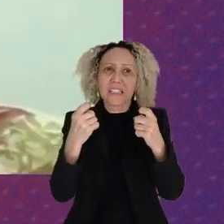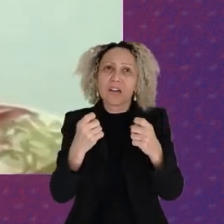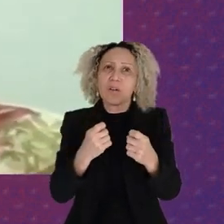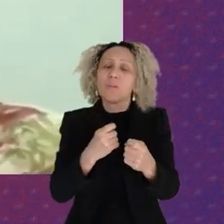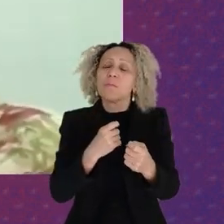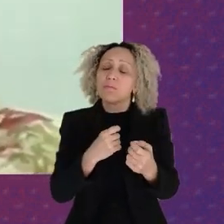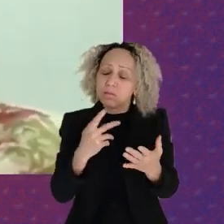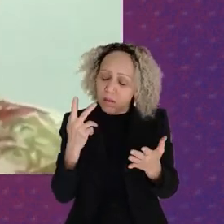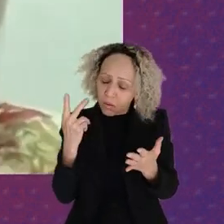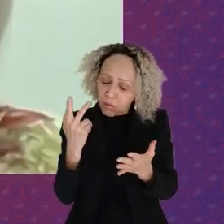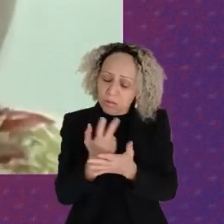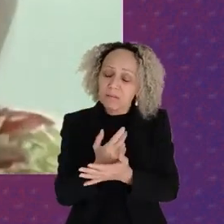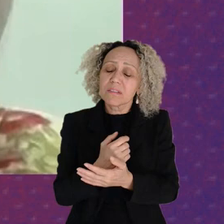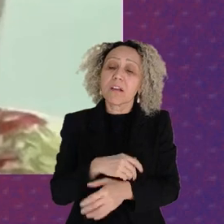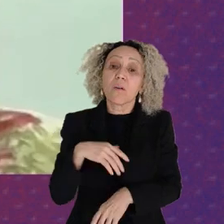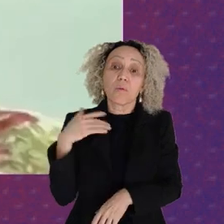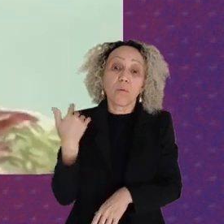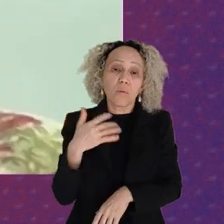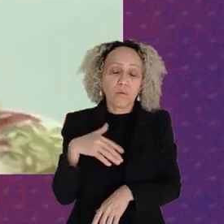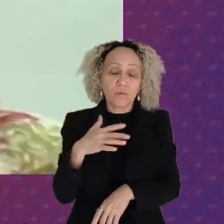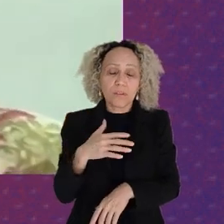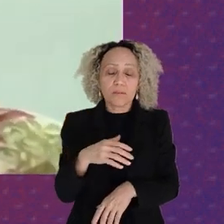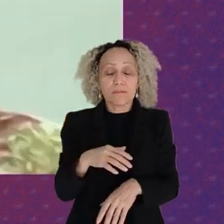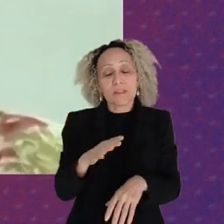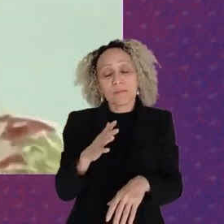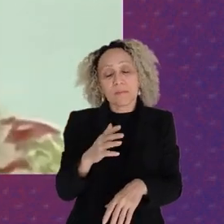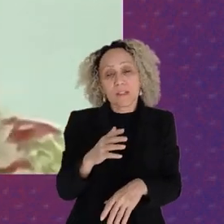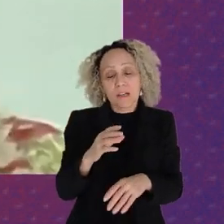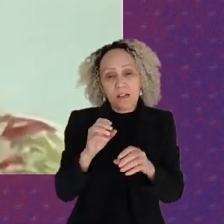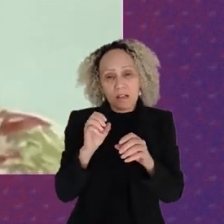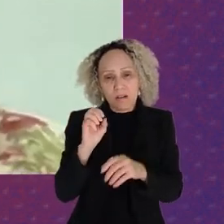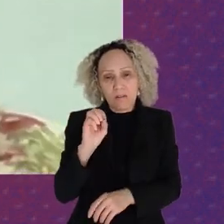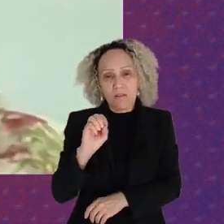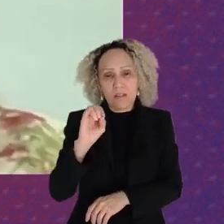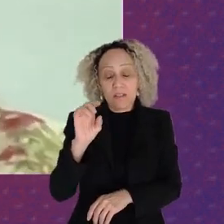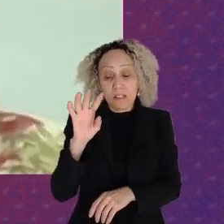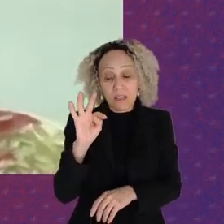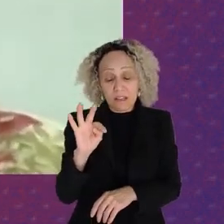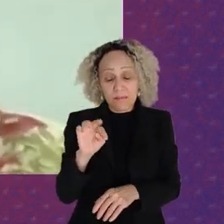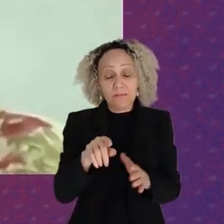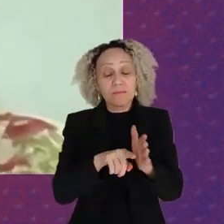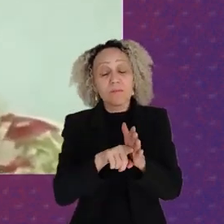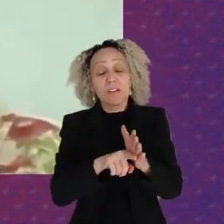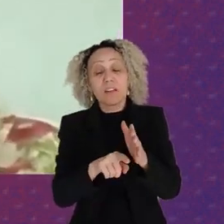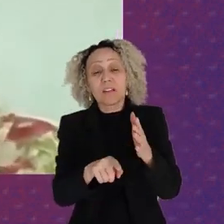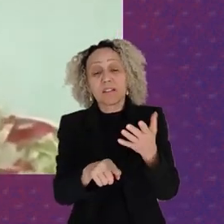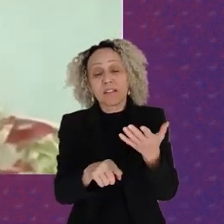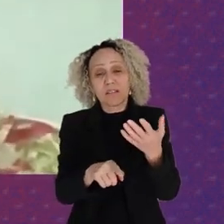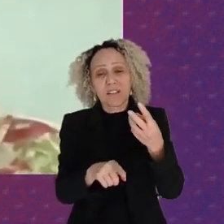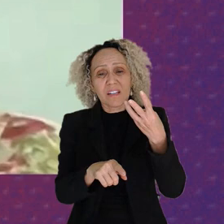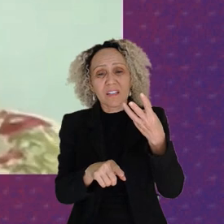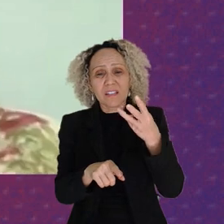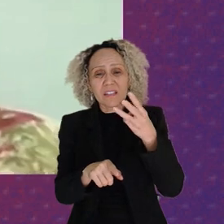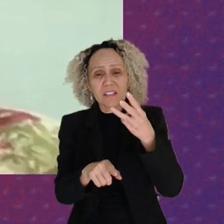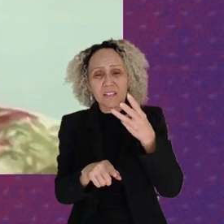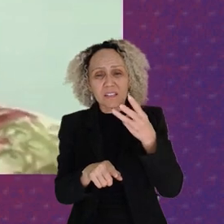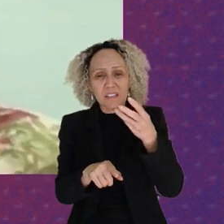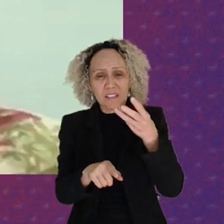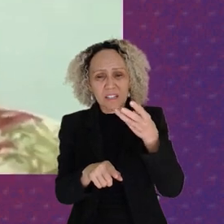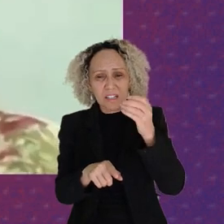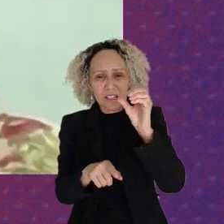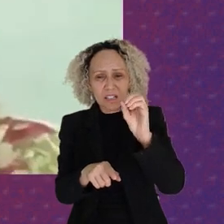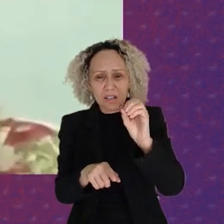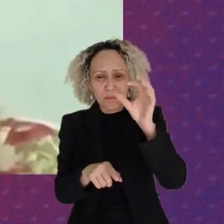de 30% das mulheres informam terem enfrentado a violência no trabalho, é o